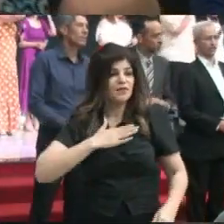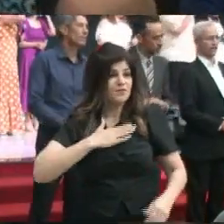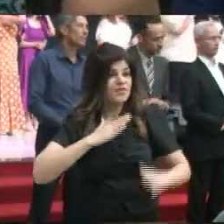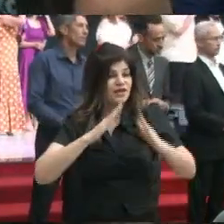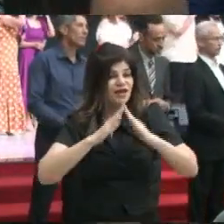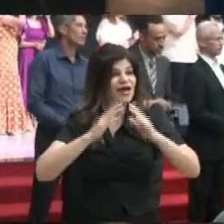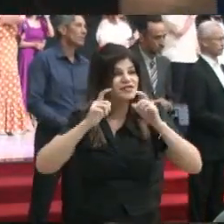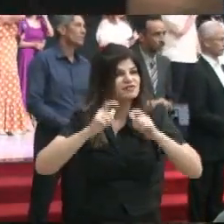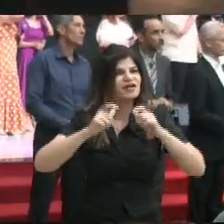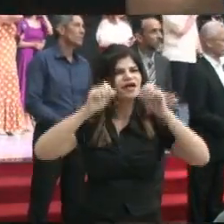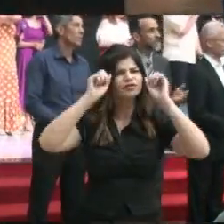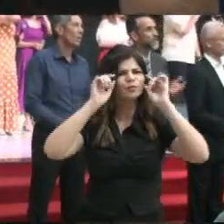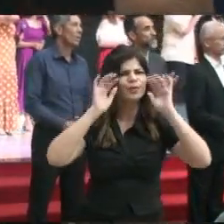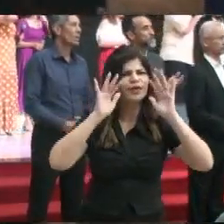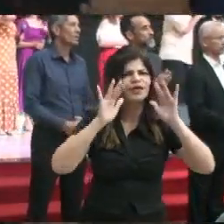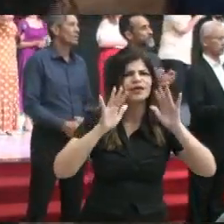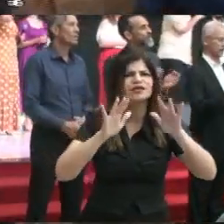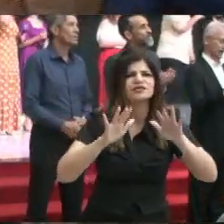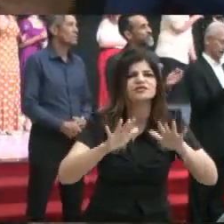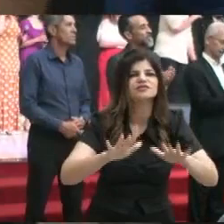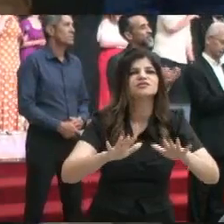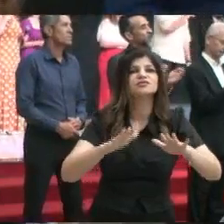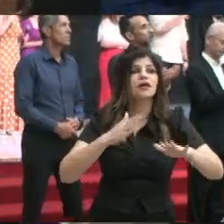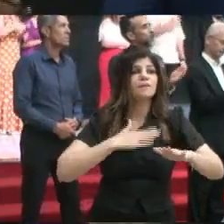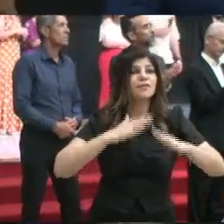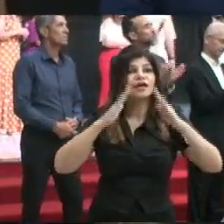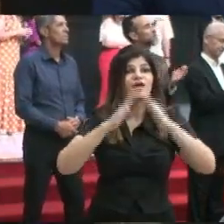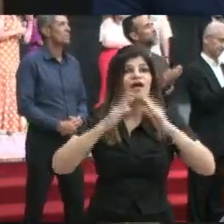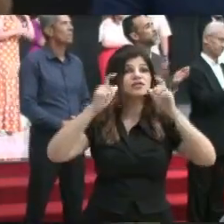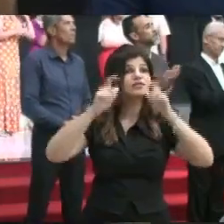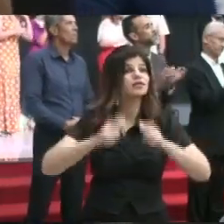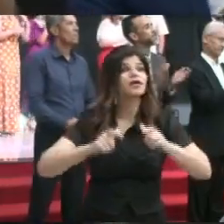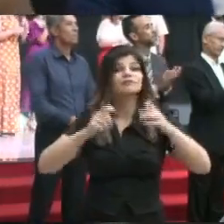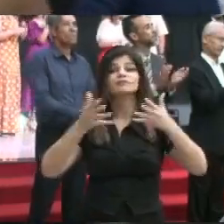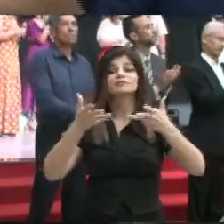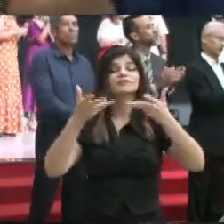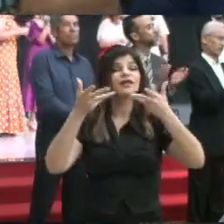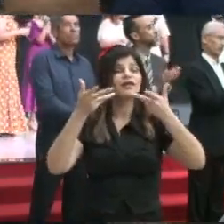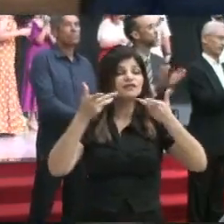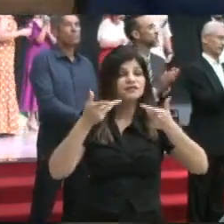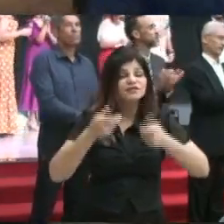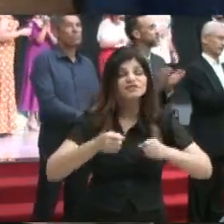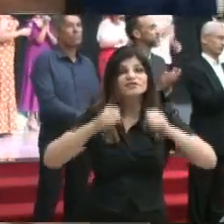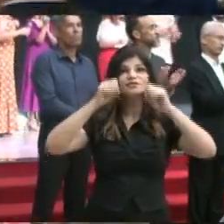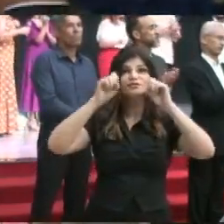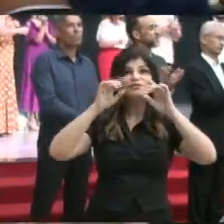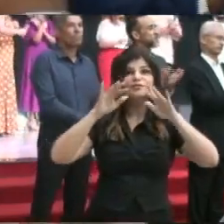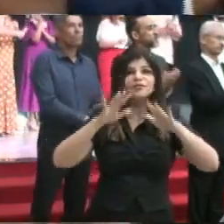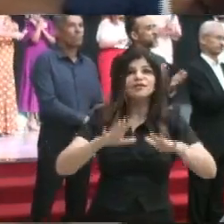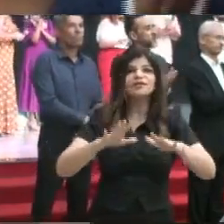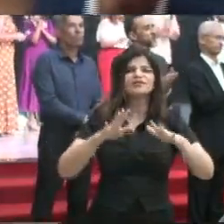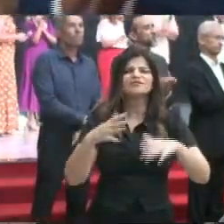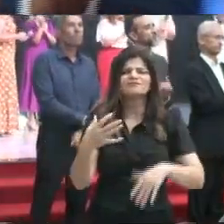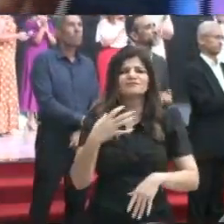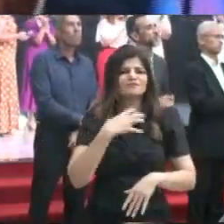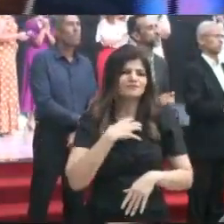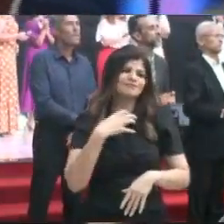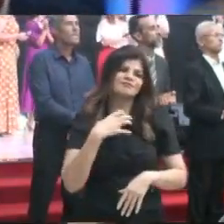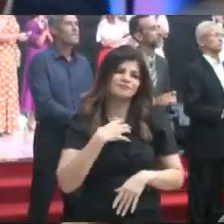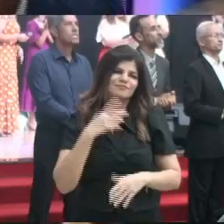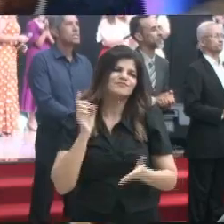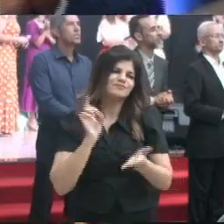de bênçãos. Minha casa, lugar de bênção. Eu já estou sentindo,